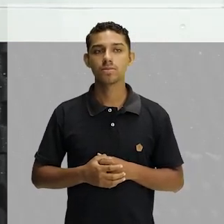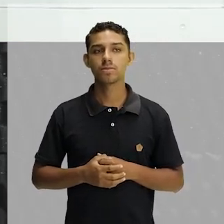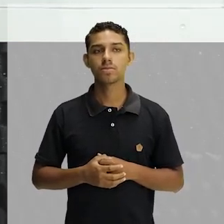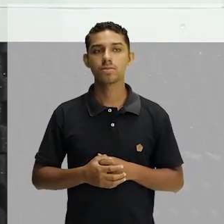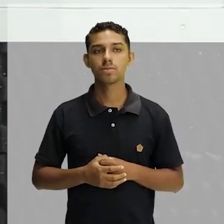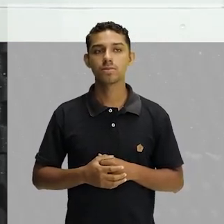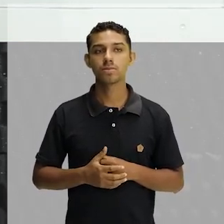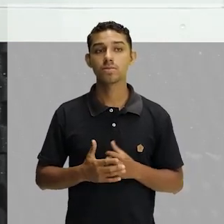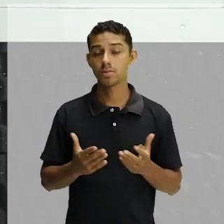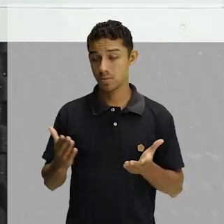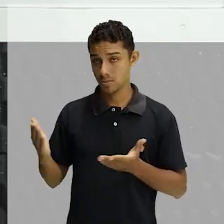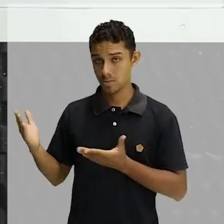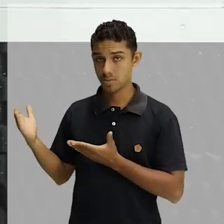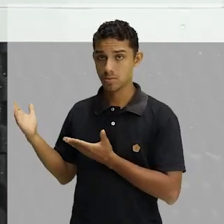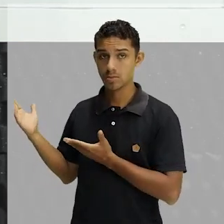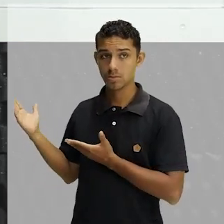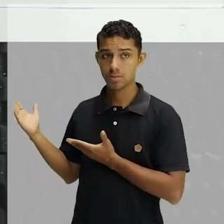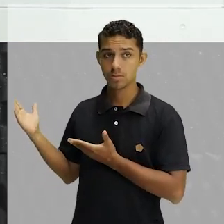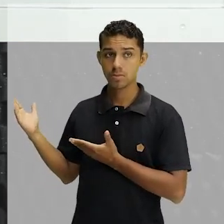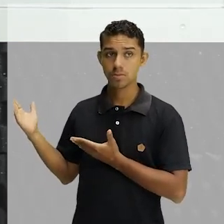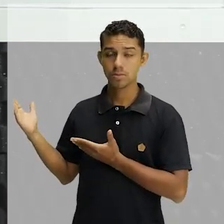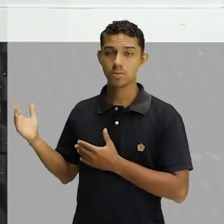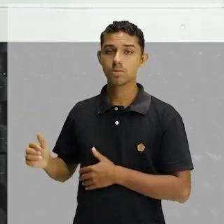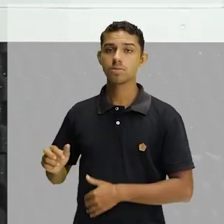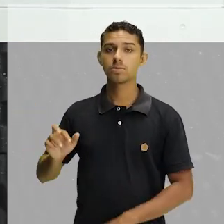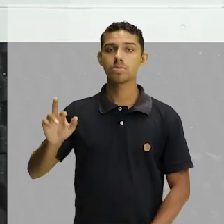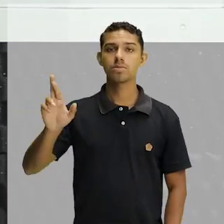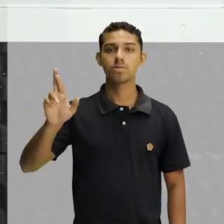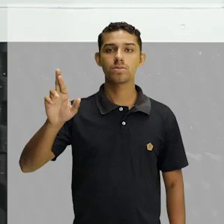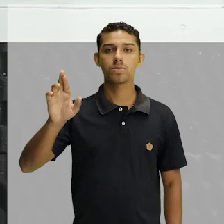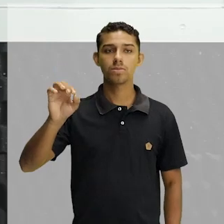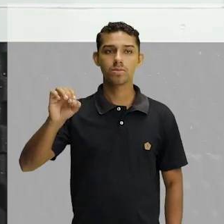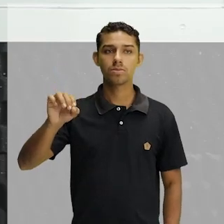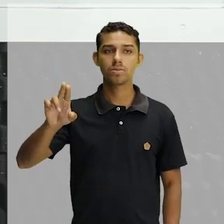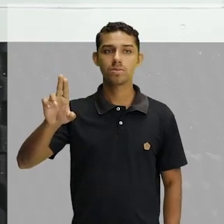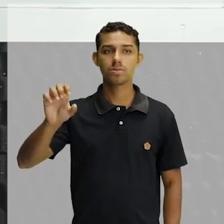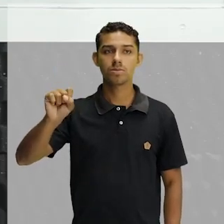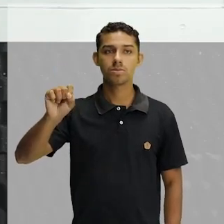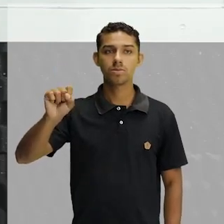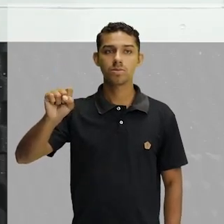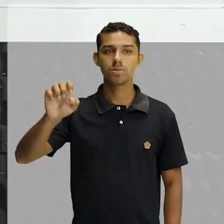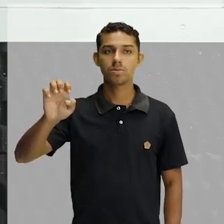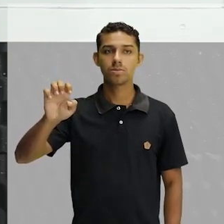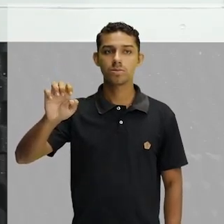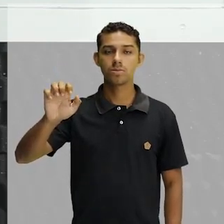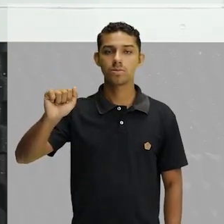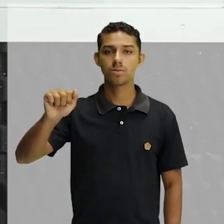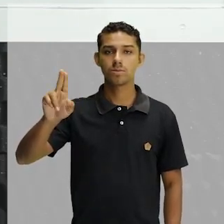famoso. Olha só, mais um contratualista aqui para o nosso cardápio.